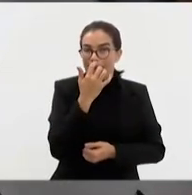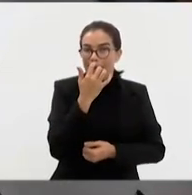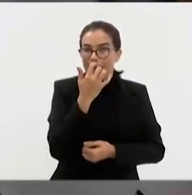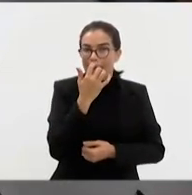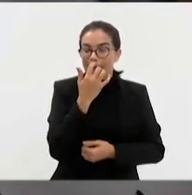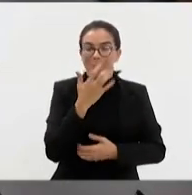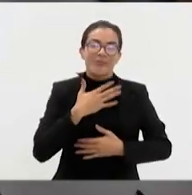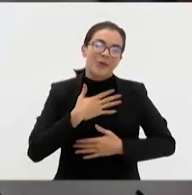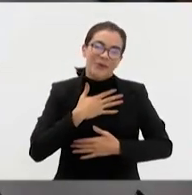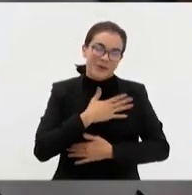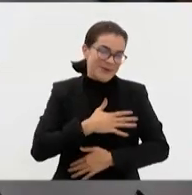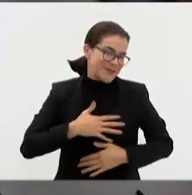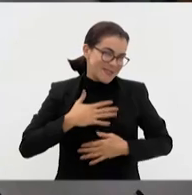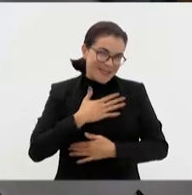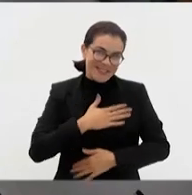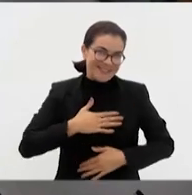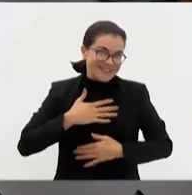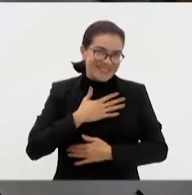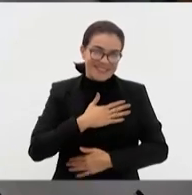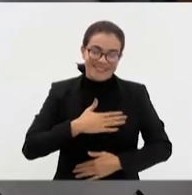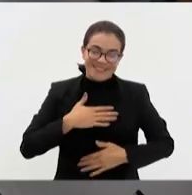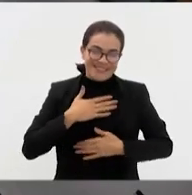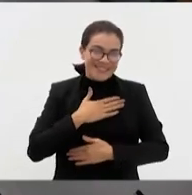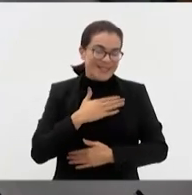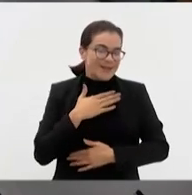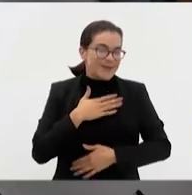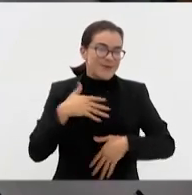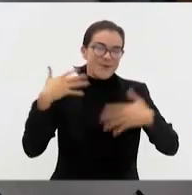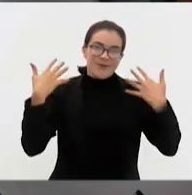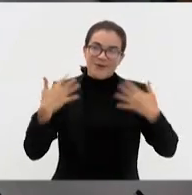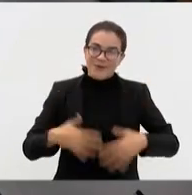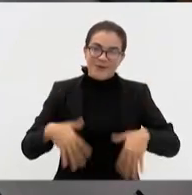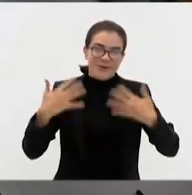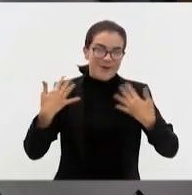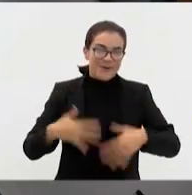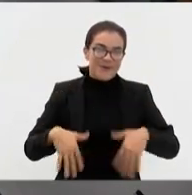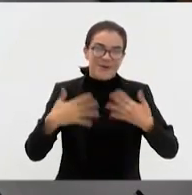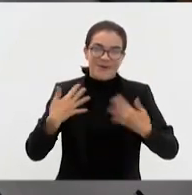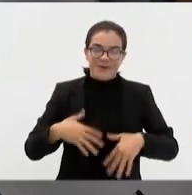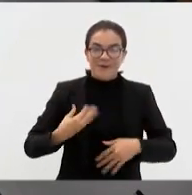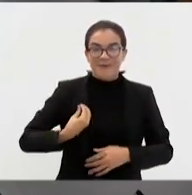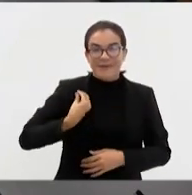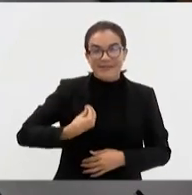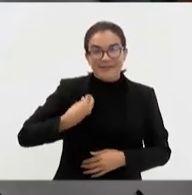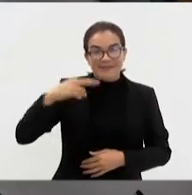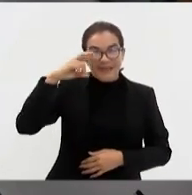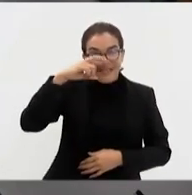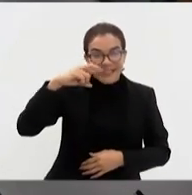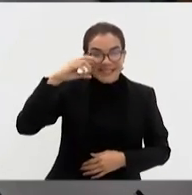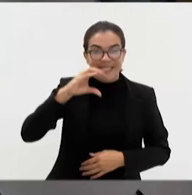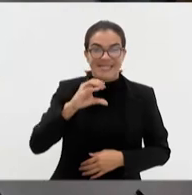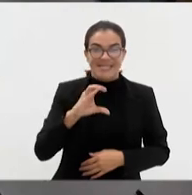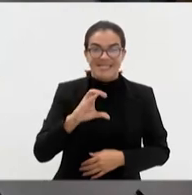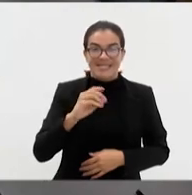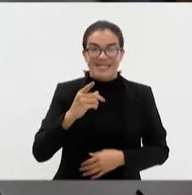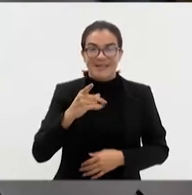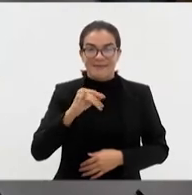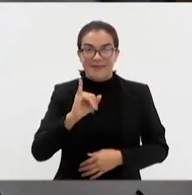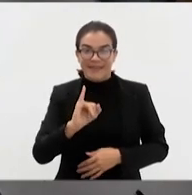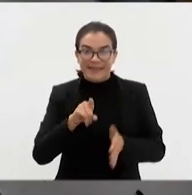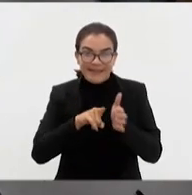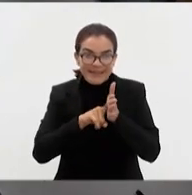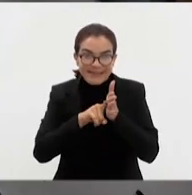que eu gostei muito de ter participado da presente CPI, não